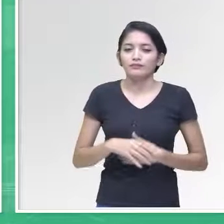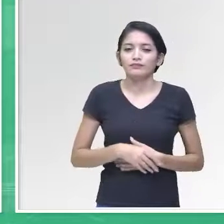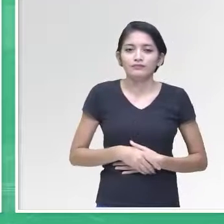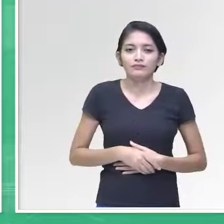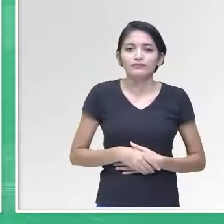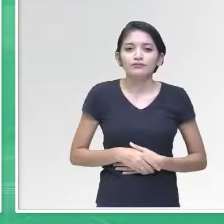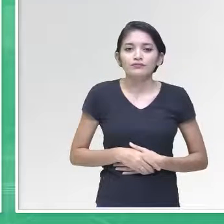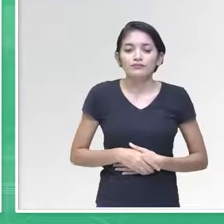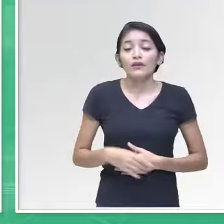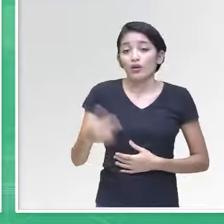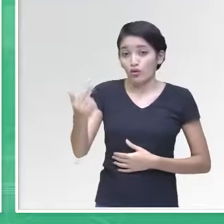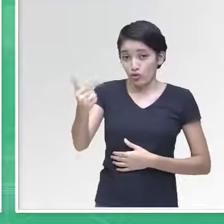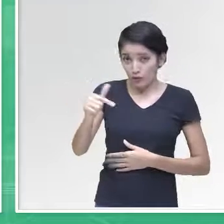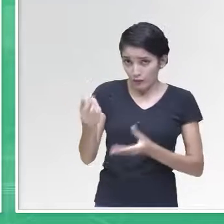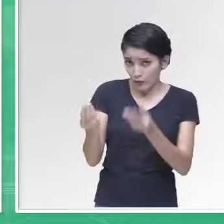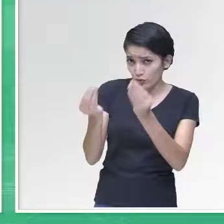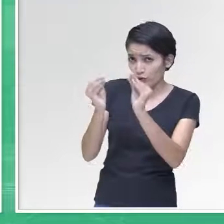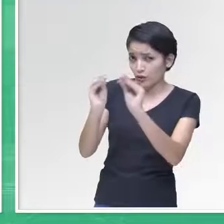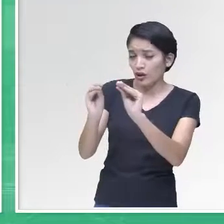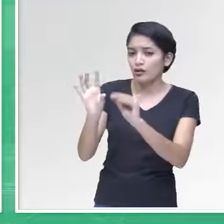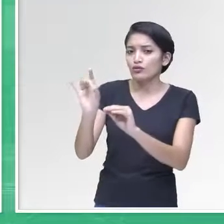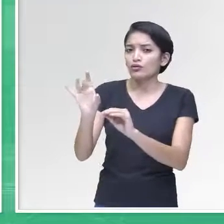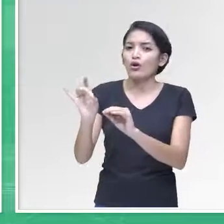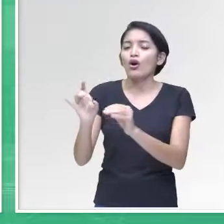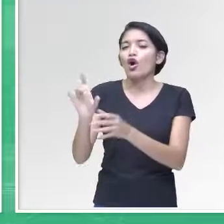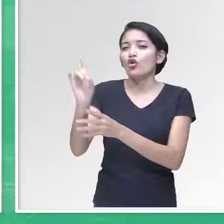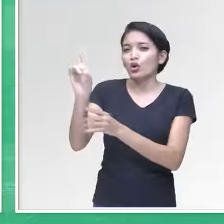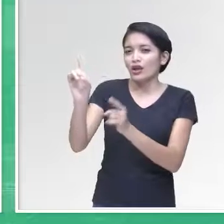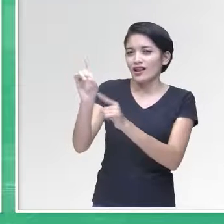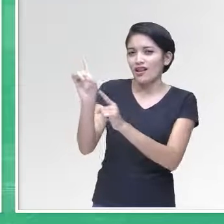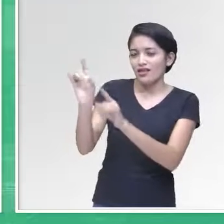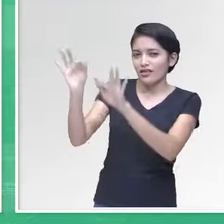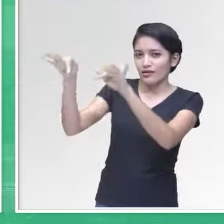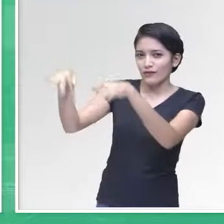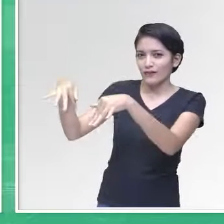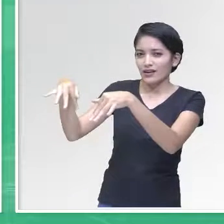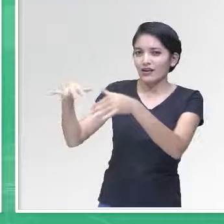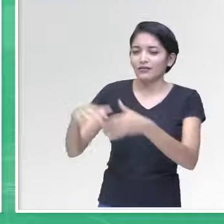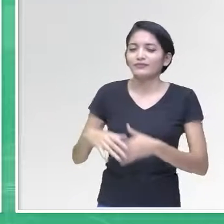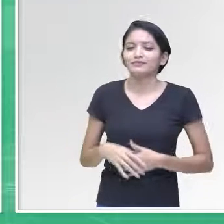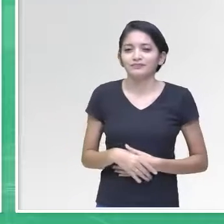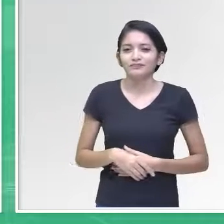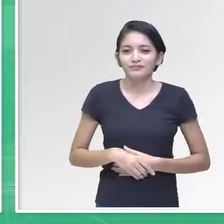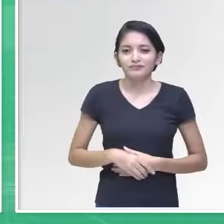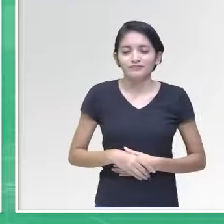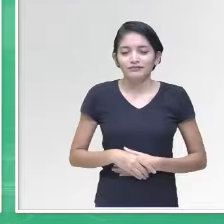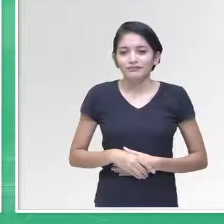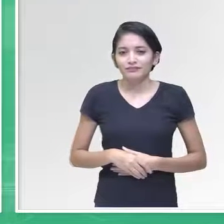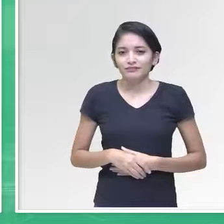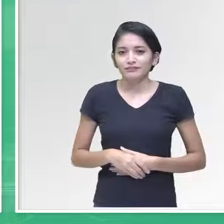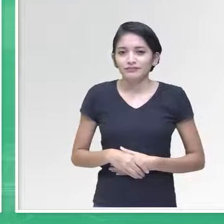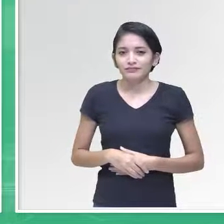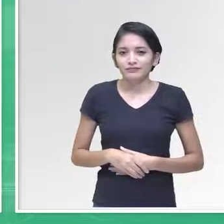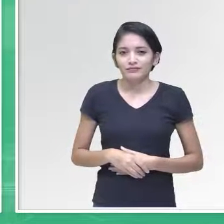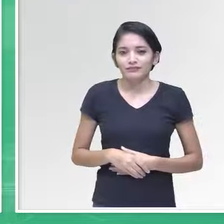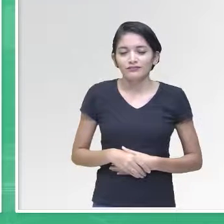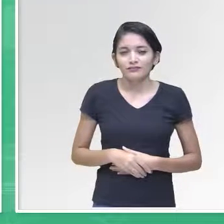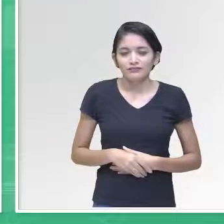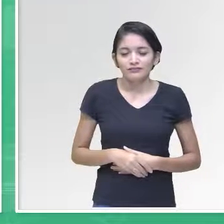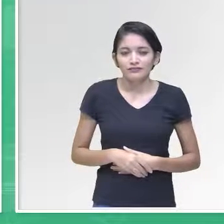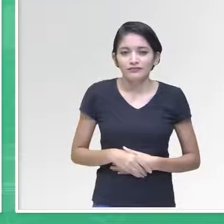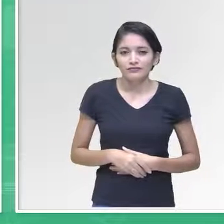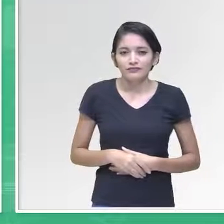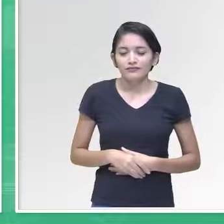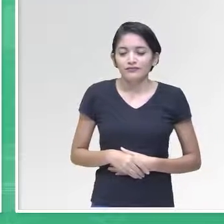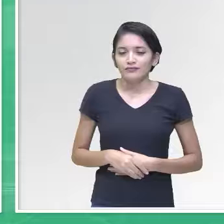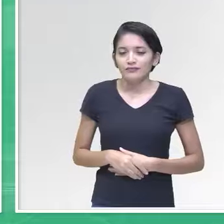Vou repetir ele e vou colocar só a letra D, né, no final. Supposed, certo? Então,